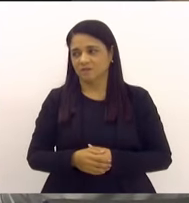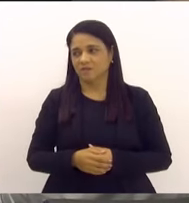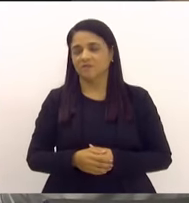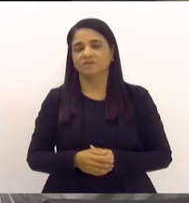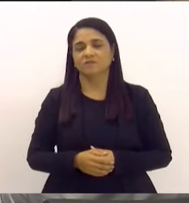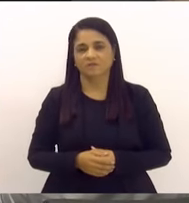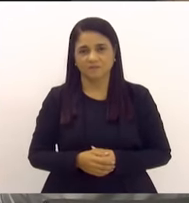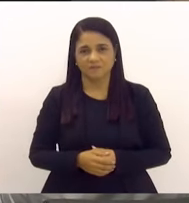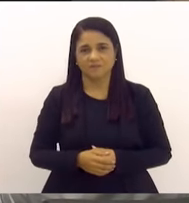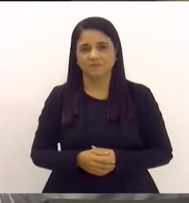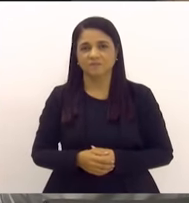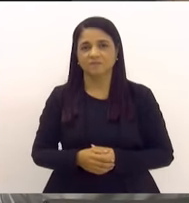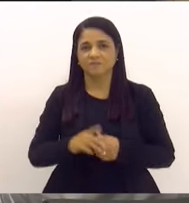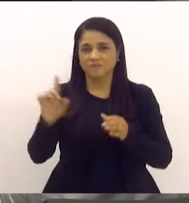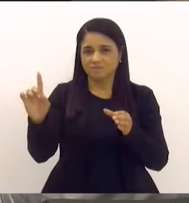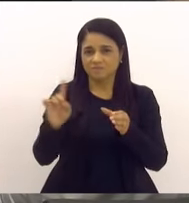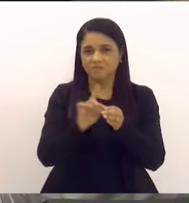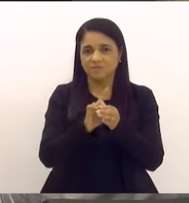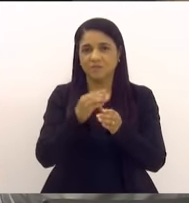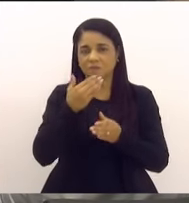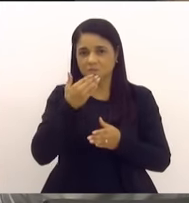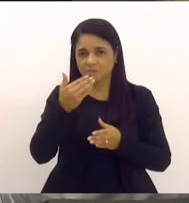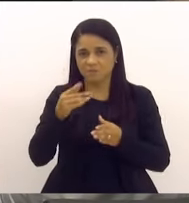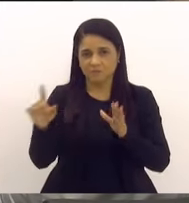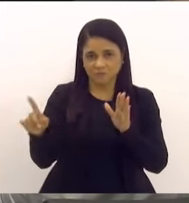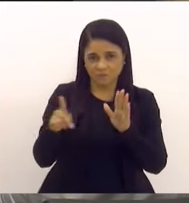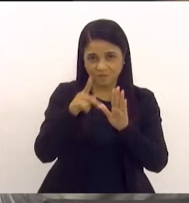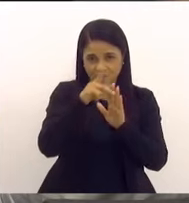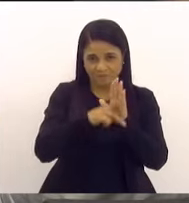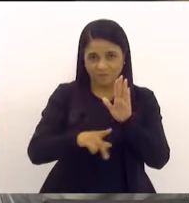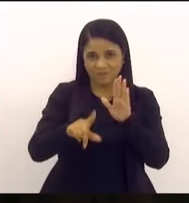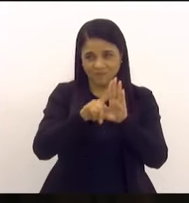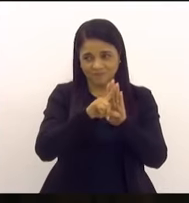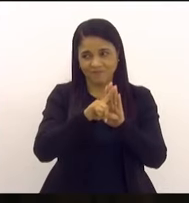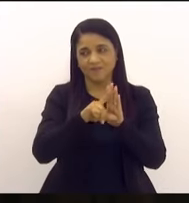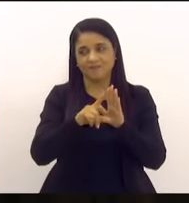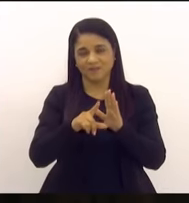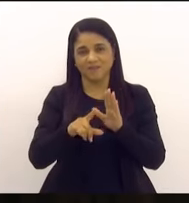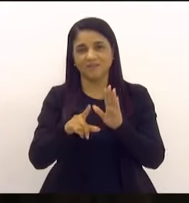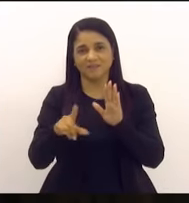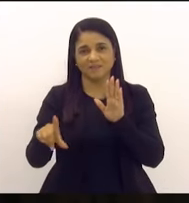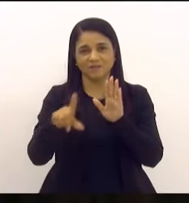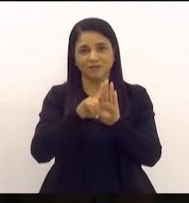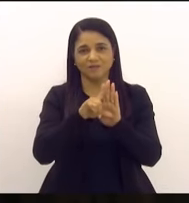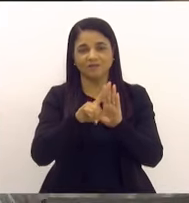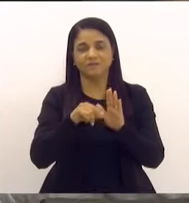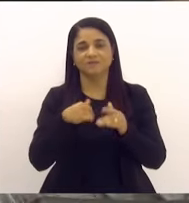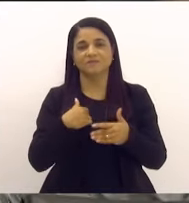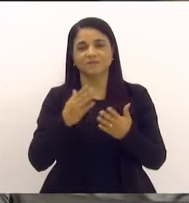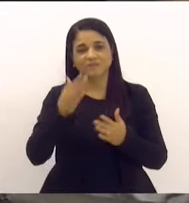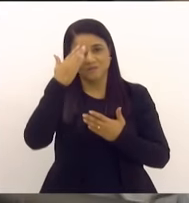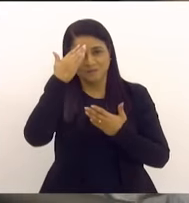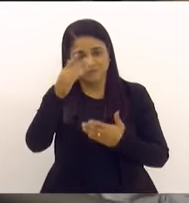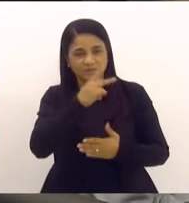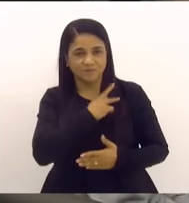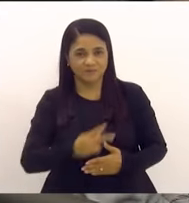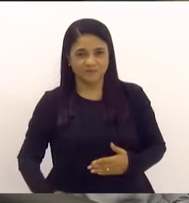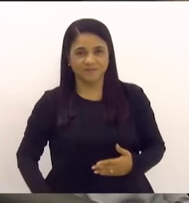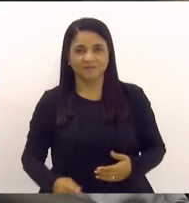Eu pedi qual a autoria. Está deferido pelo autor. Está deferido pelo autor, deputado Malafaia. Obrigado, presidente.